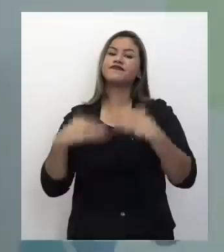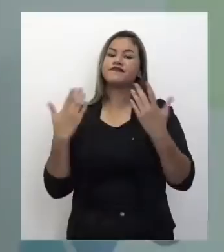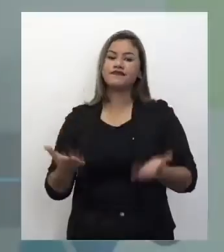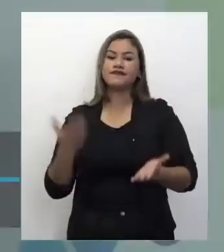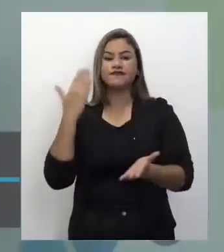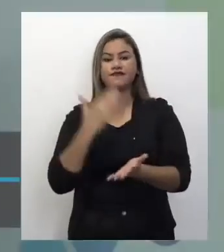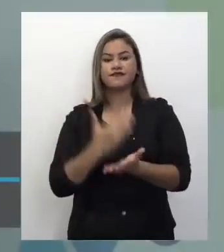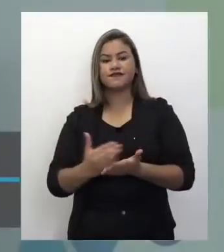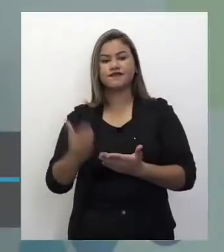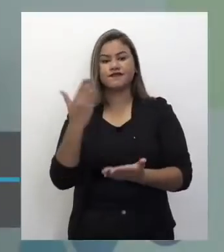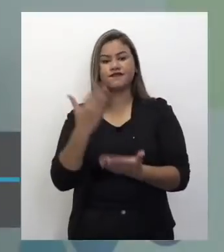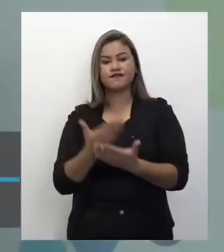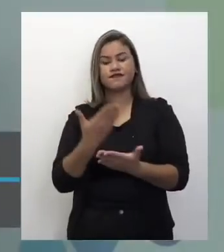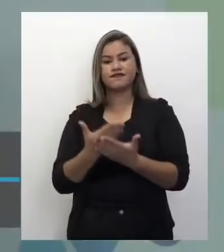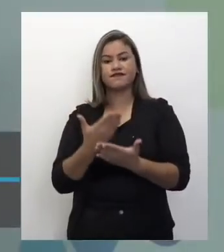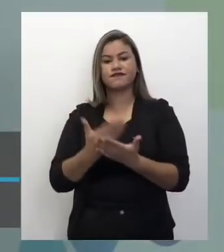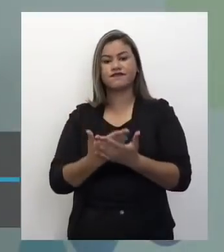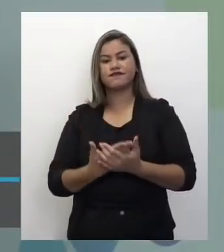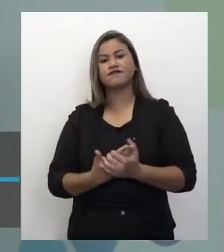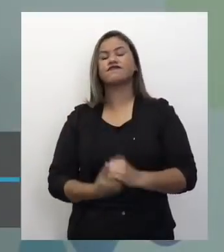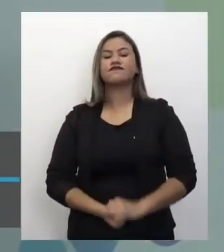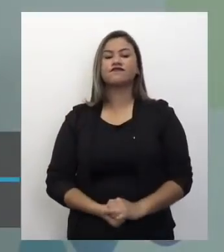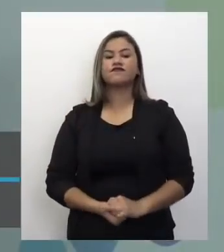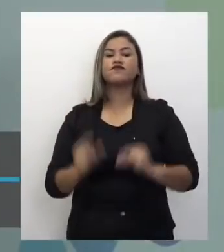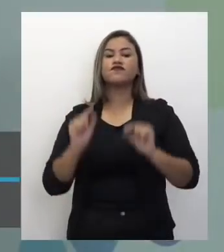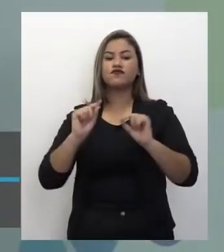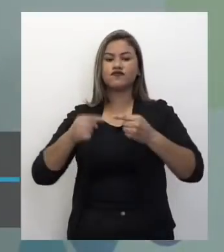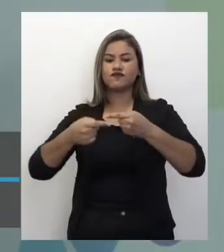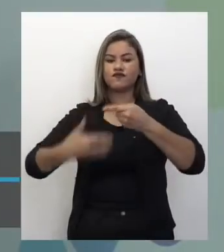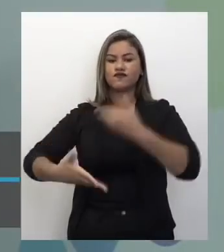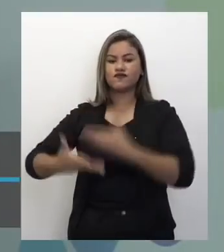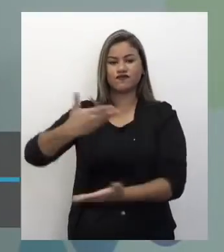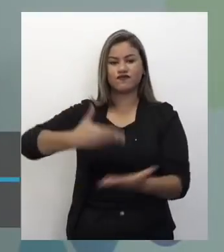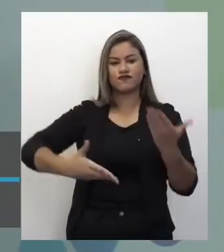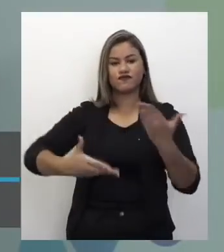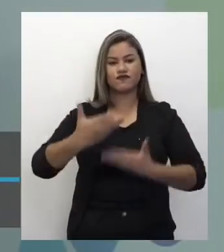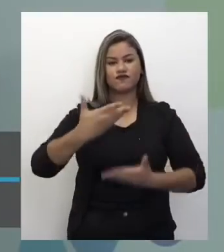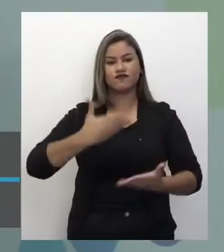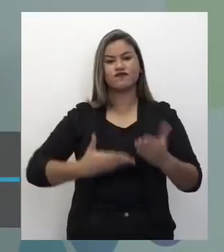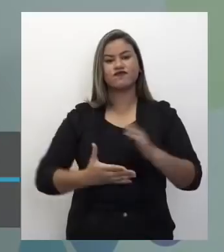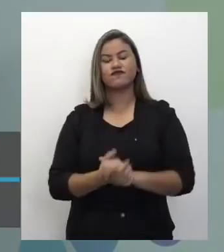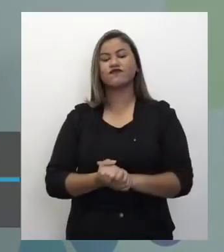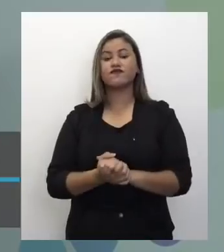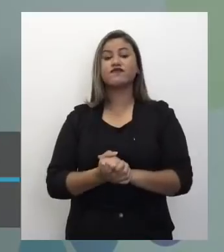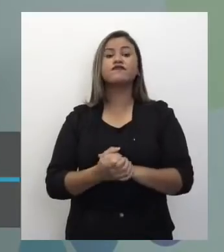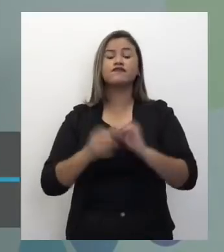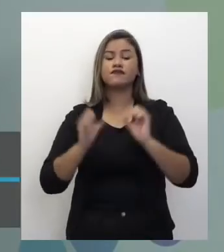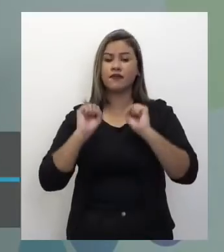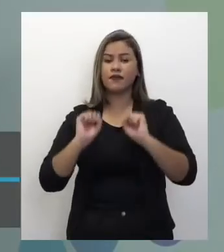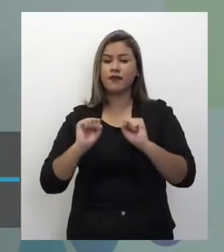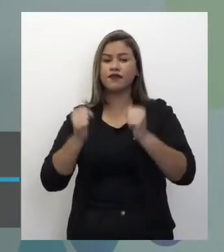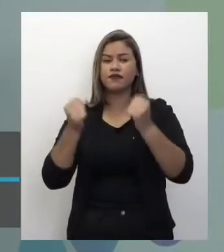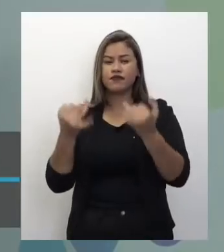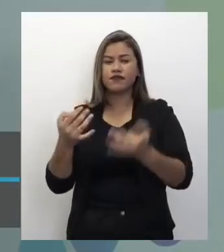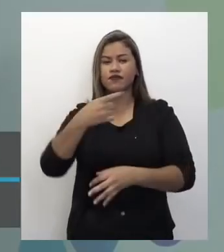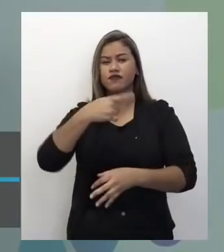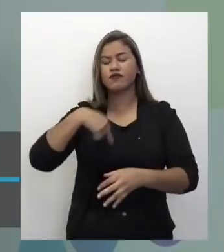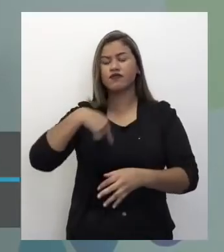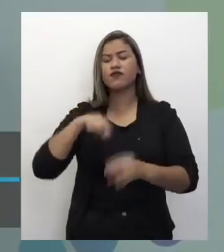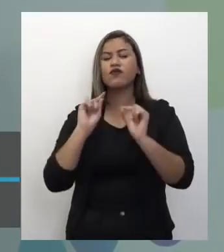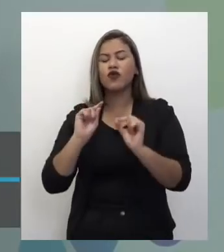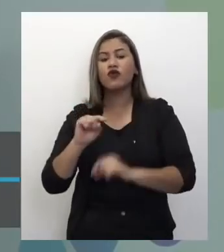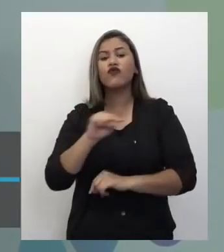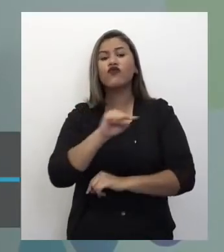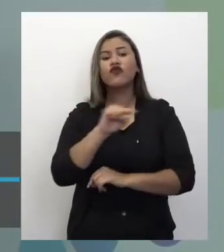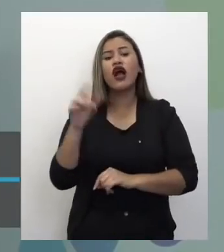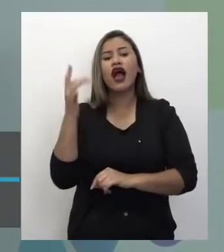começar a nossa aula com uma interação pelo chat. Conta aqui para mim e para a professora Márcia, se você acha